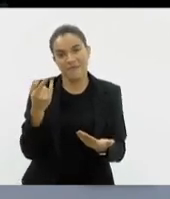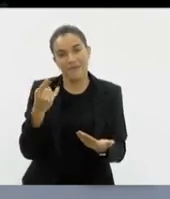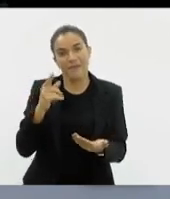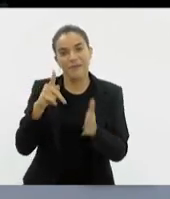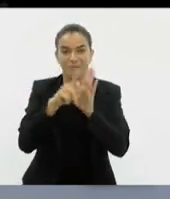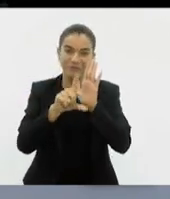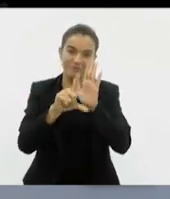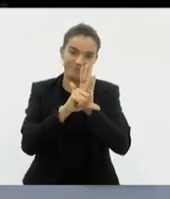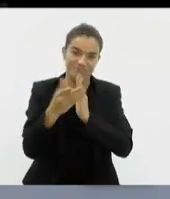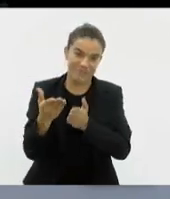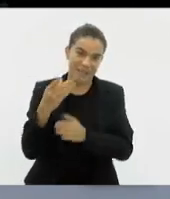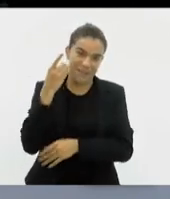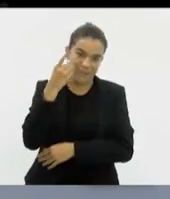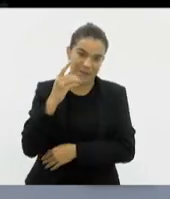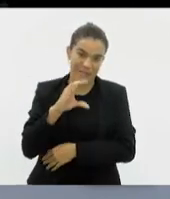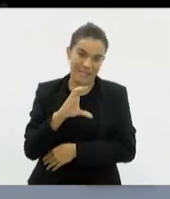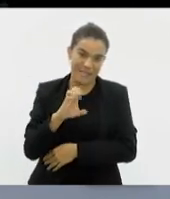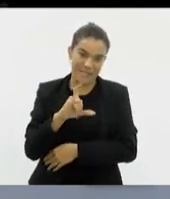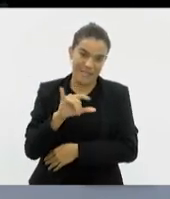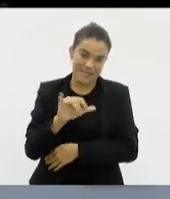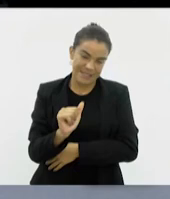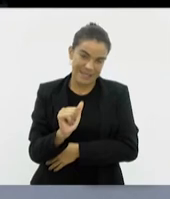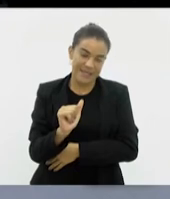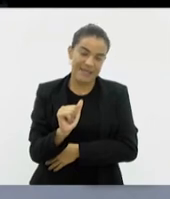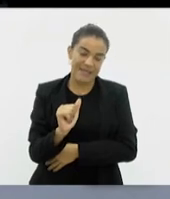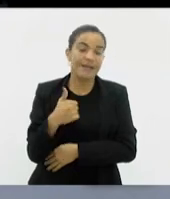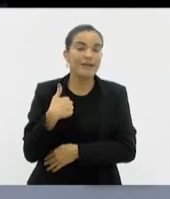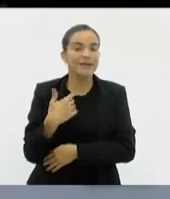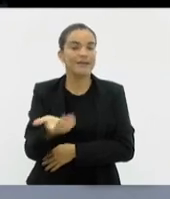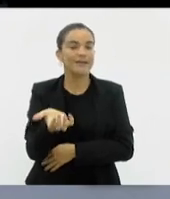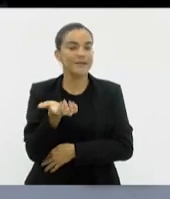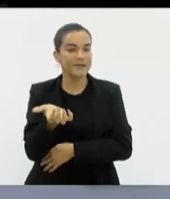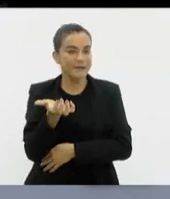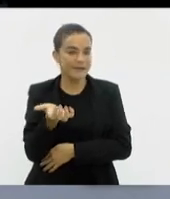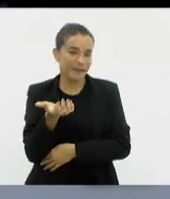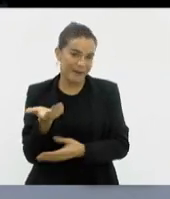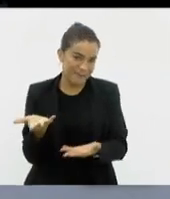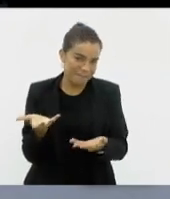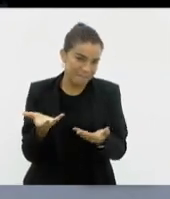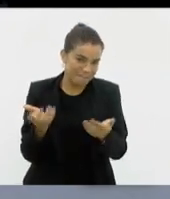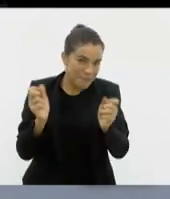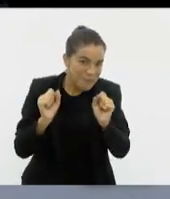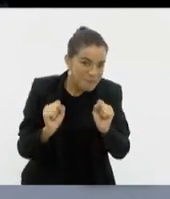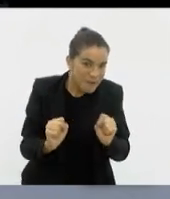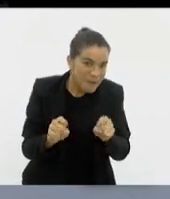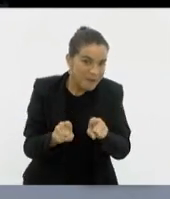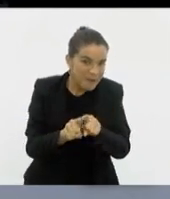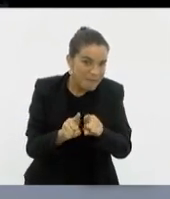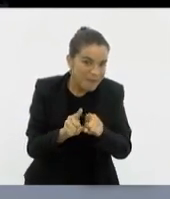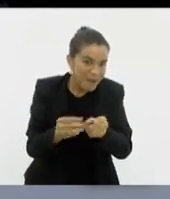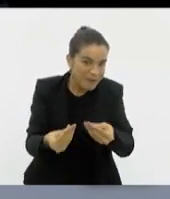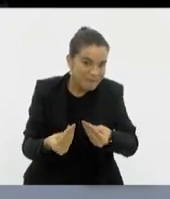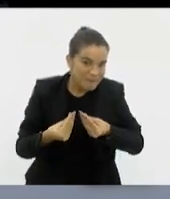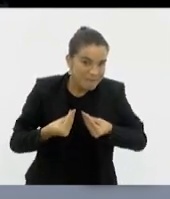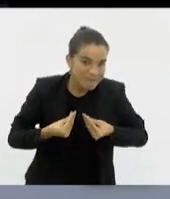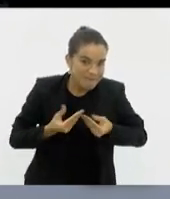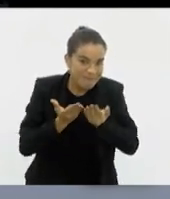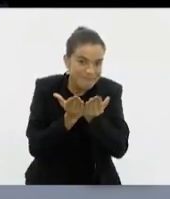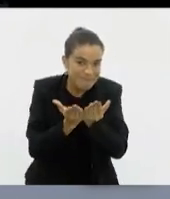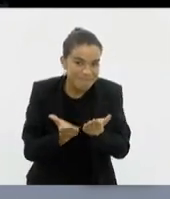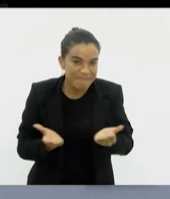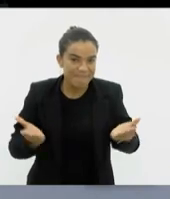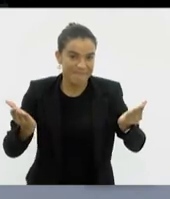deputada Célia Jordão, eu queria que Vossa Excelência pudesse também me conceder